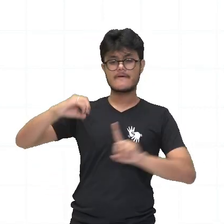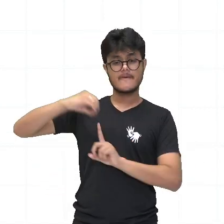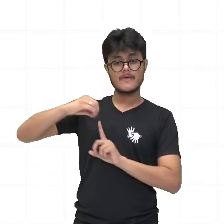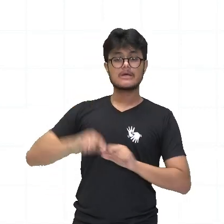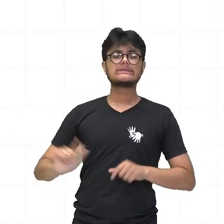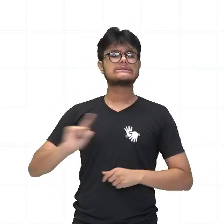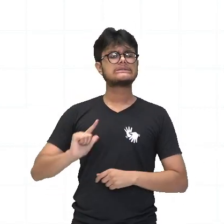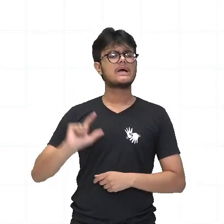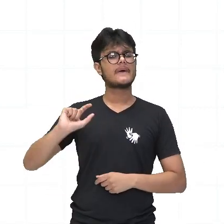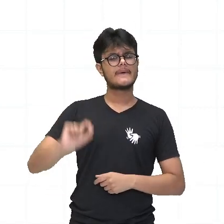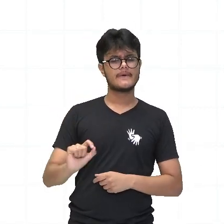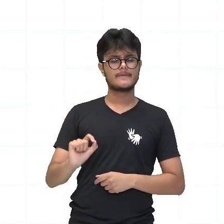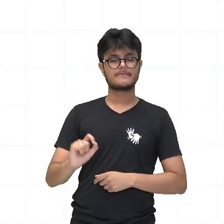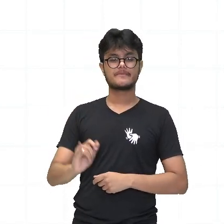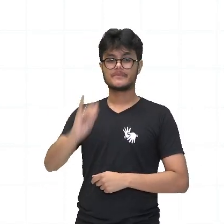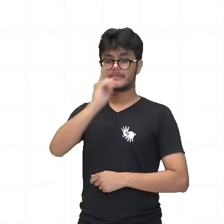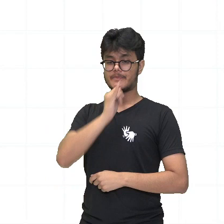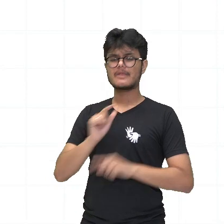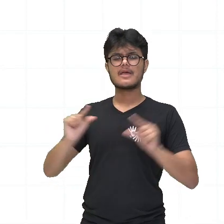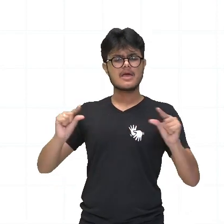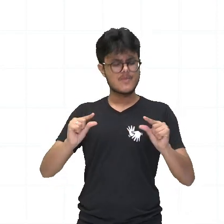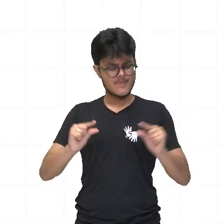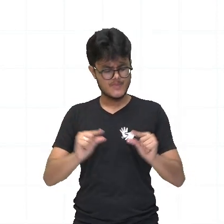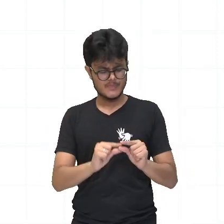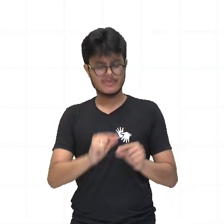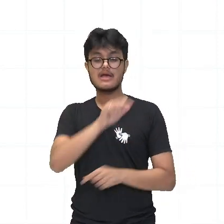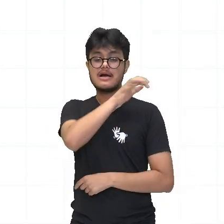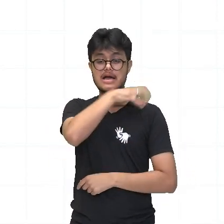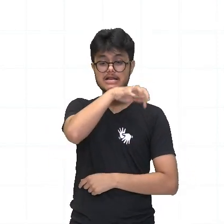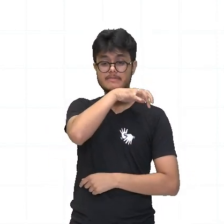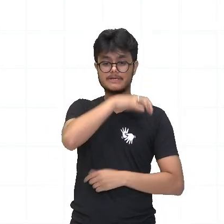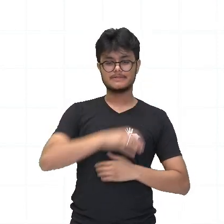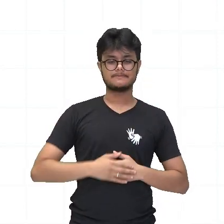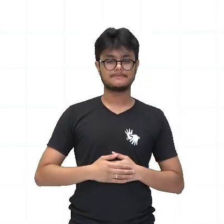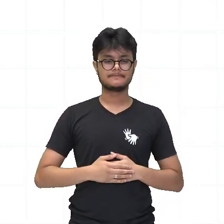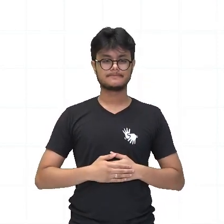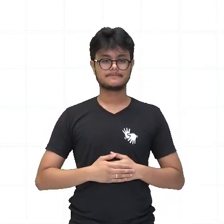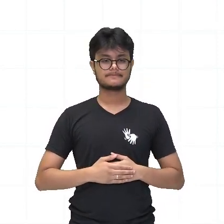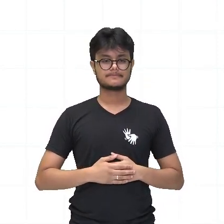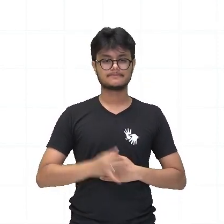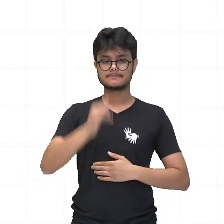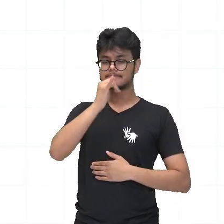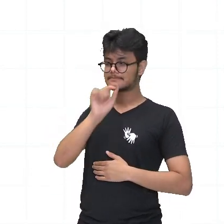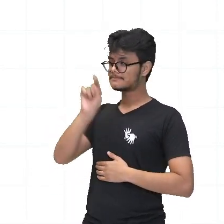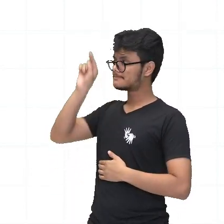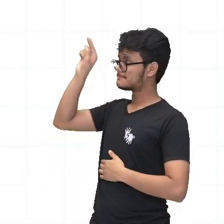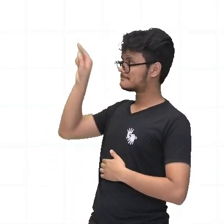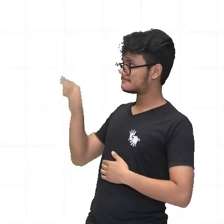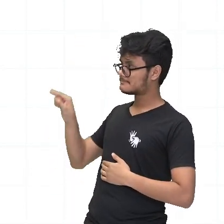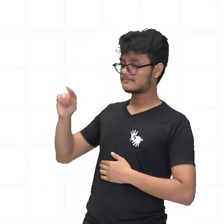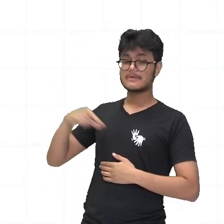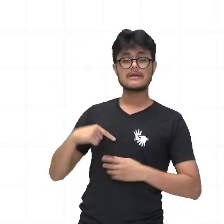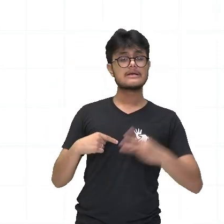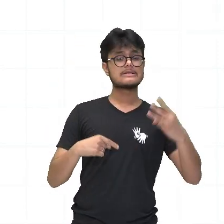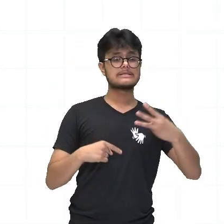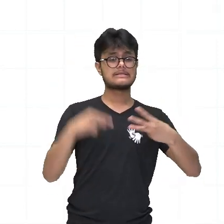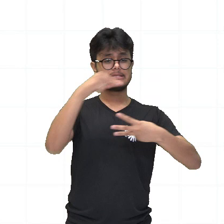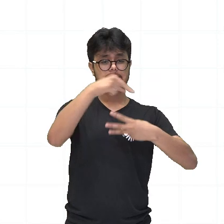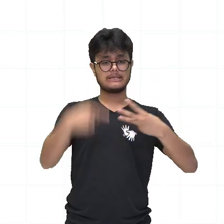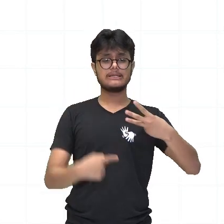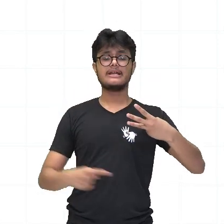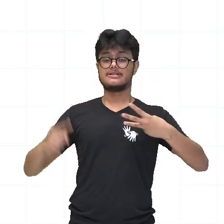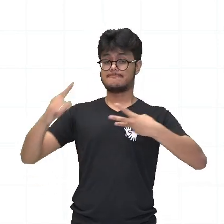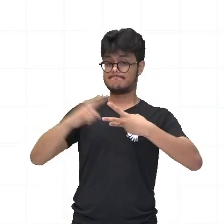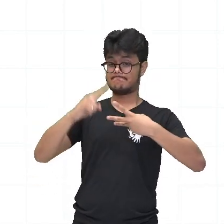fungos, temos também exemplos de protozoários. Olha só, no caso de protozoários, a gente tem aí 3 exemplos de